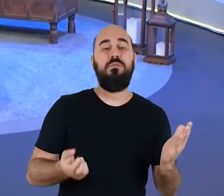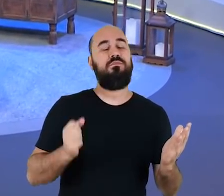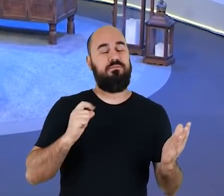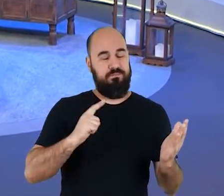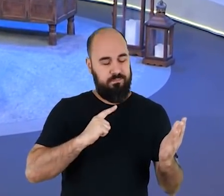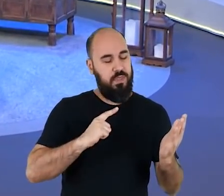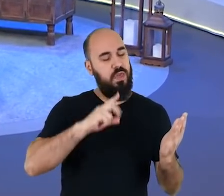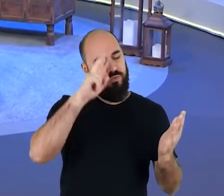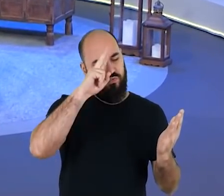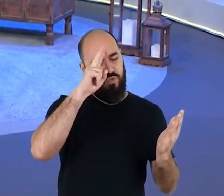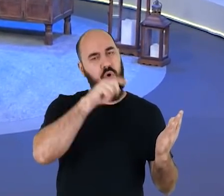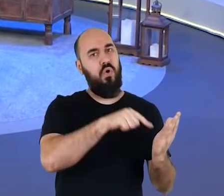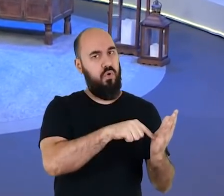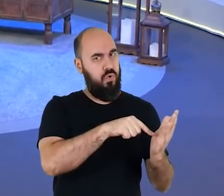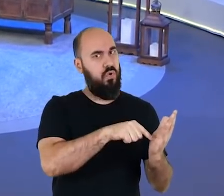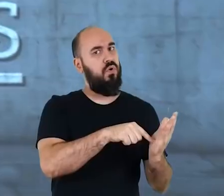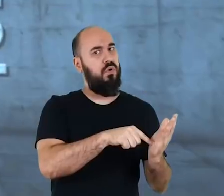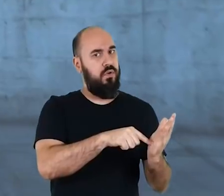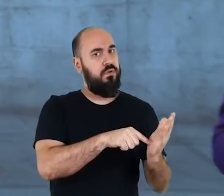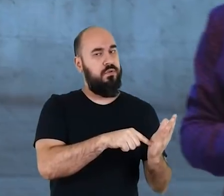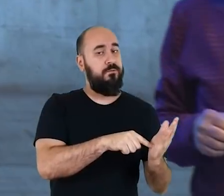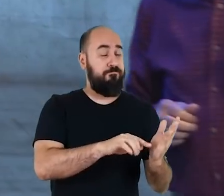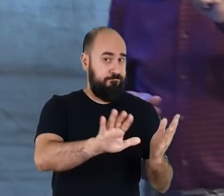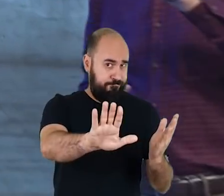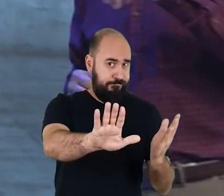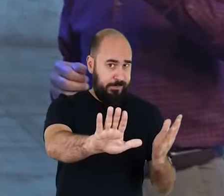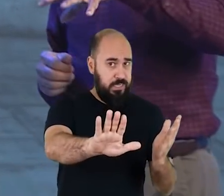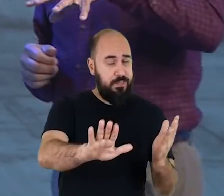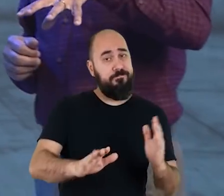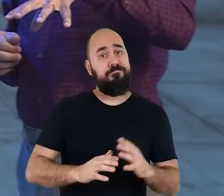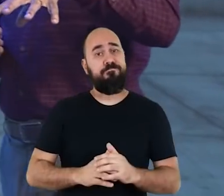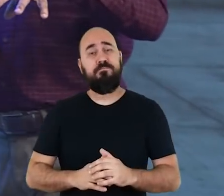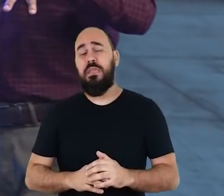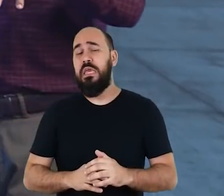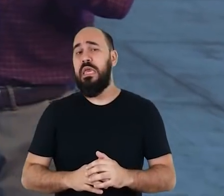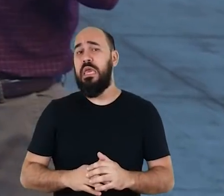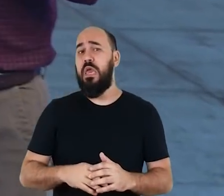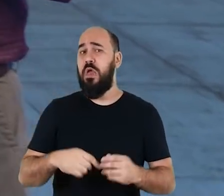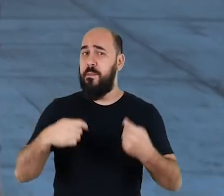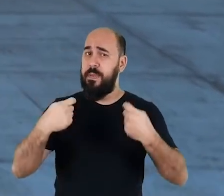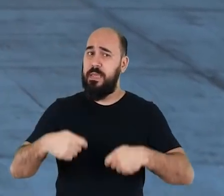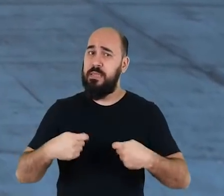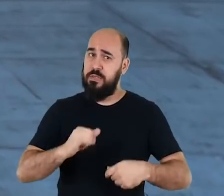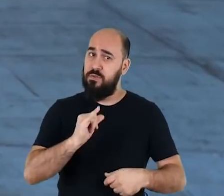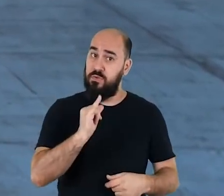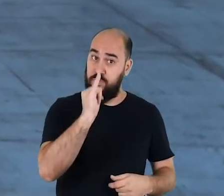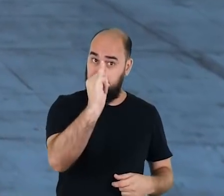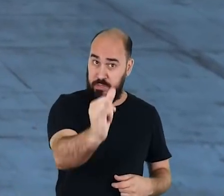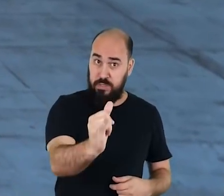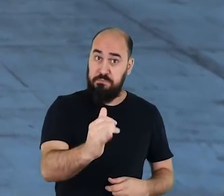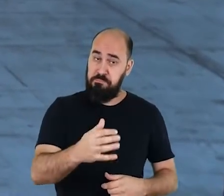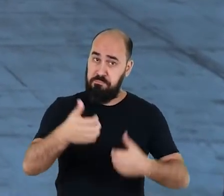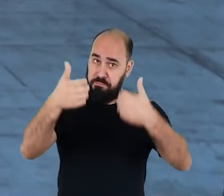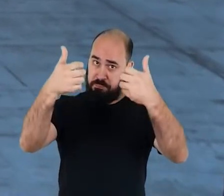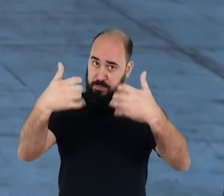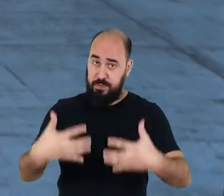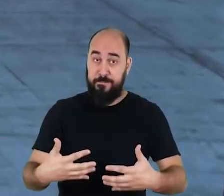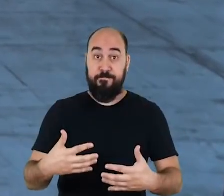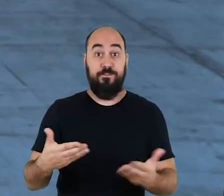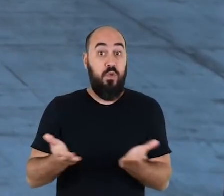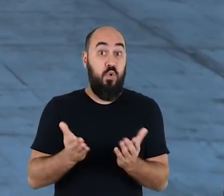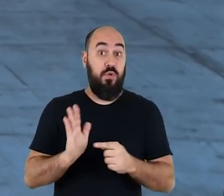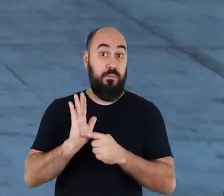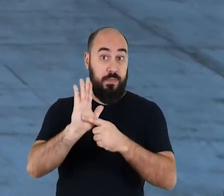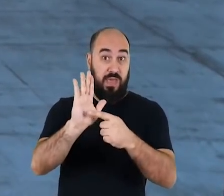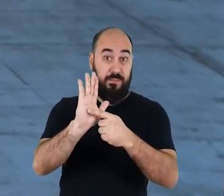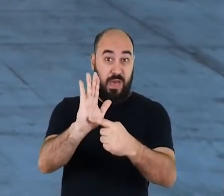ajuda a compreender muitas passagens. Aliás, antes de entrar no assunto, eu não posso deixar de repetir que as moedas que